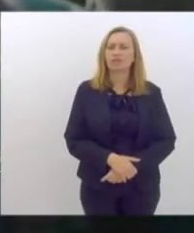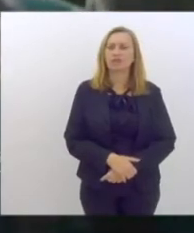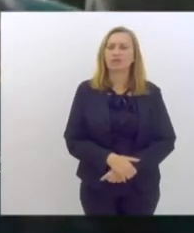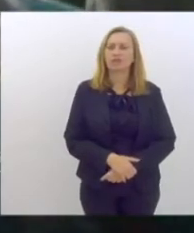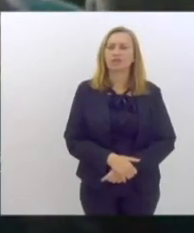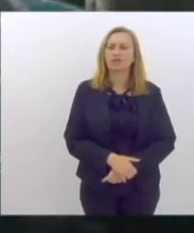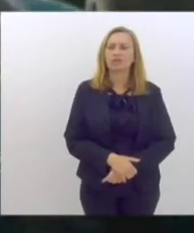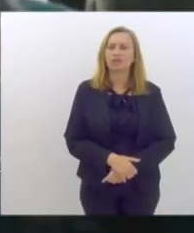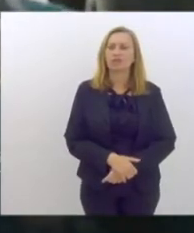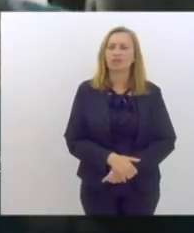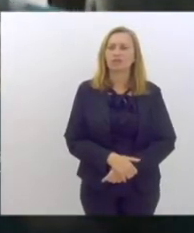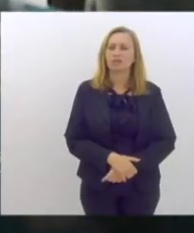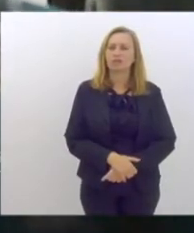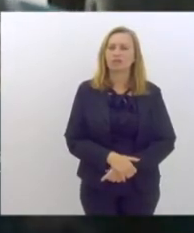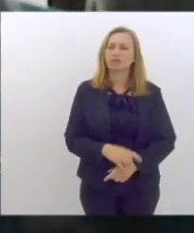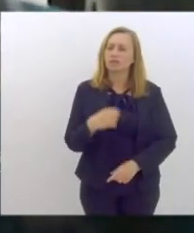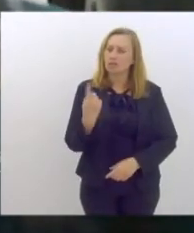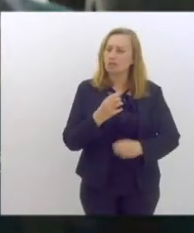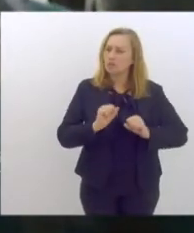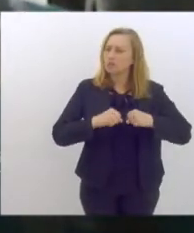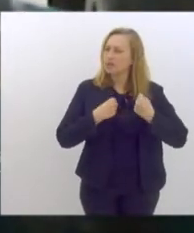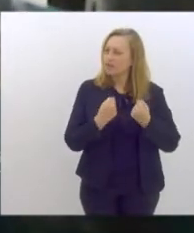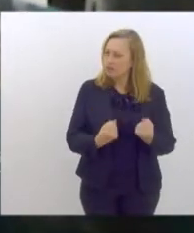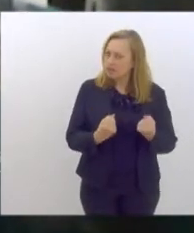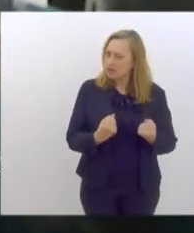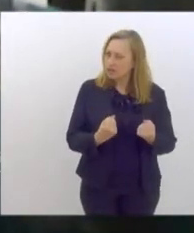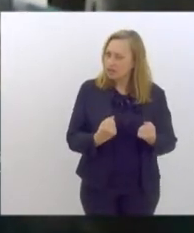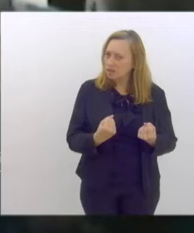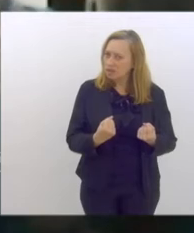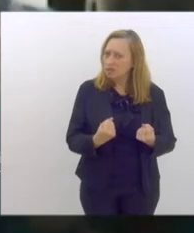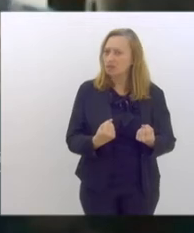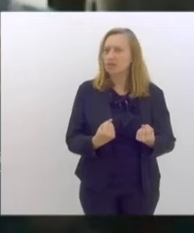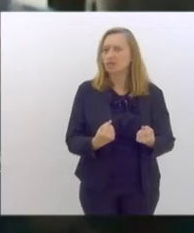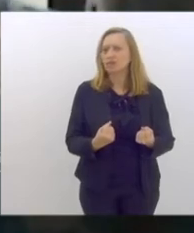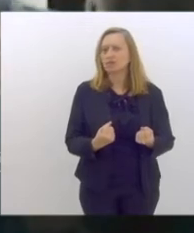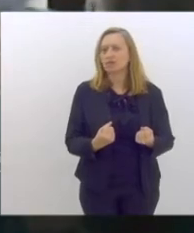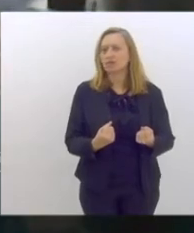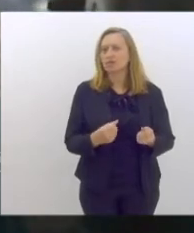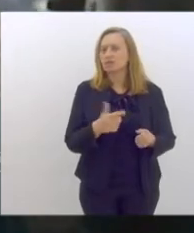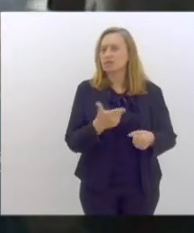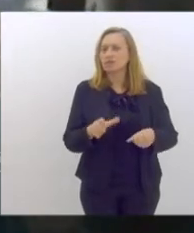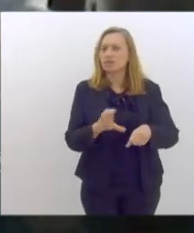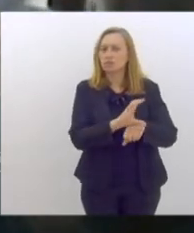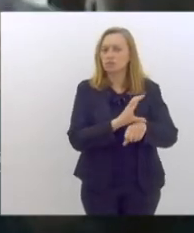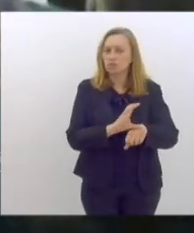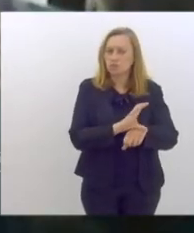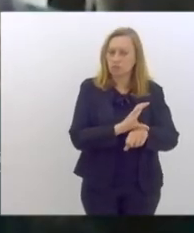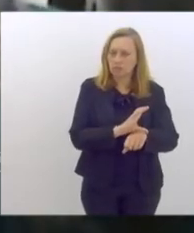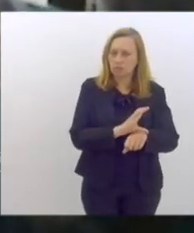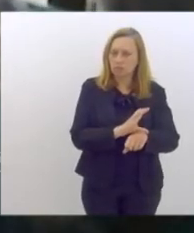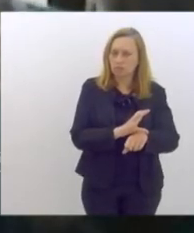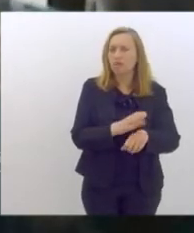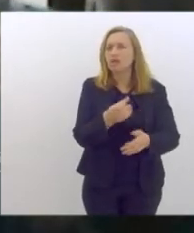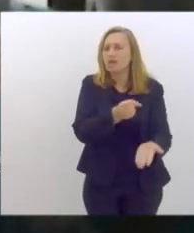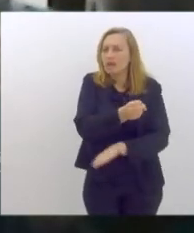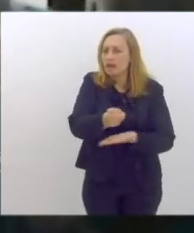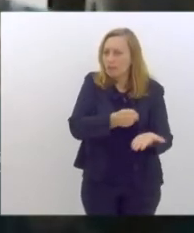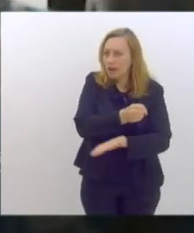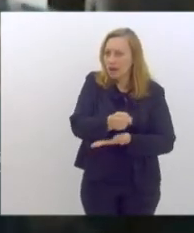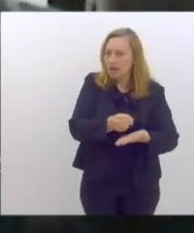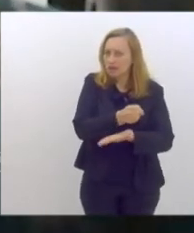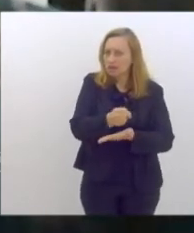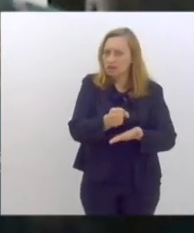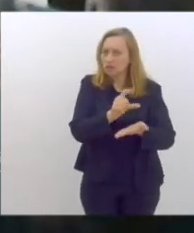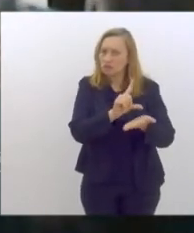bom e nós vamos defender a posição de inconstitucionalidade com base nos